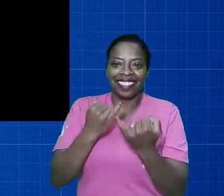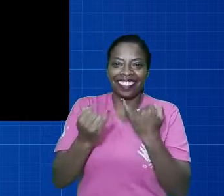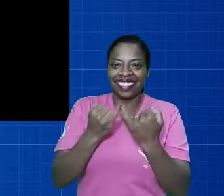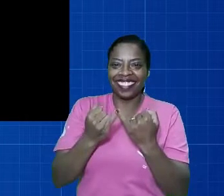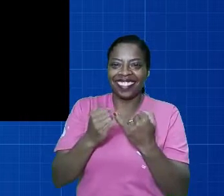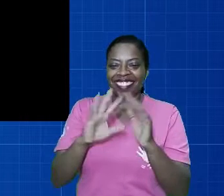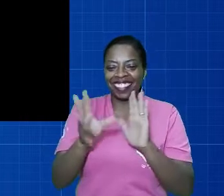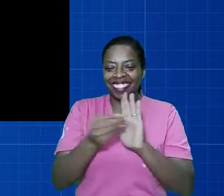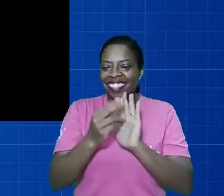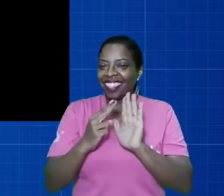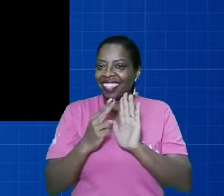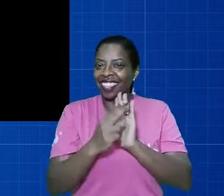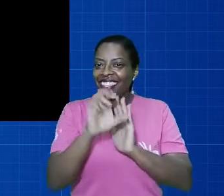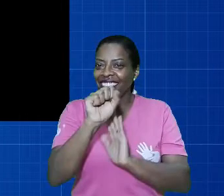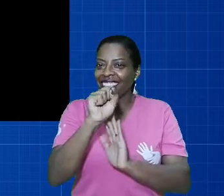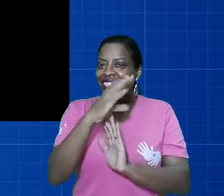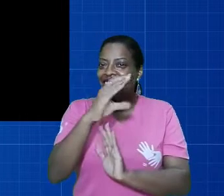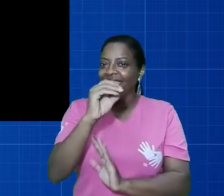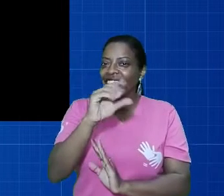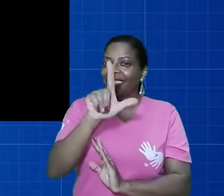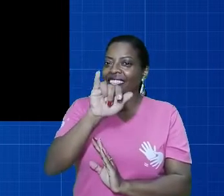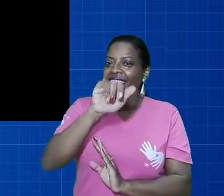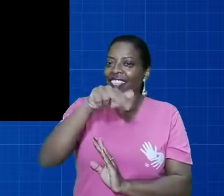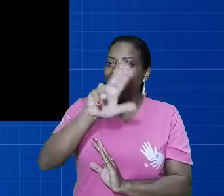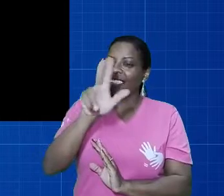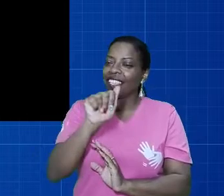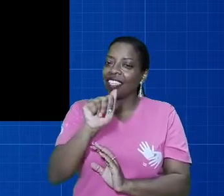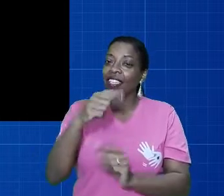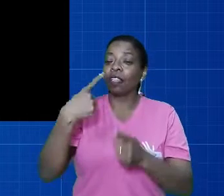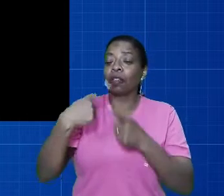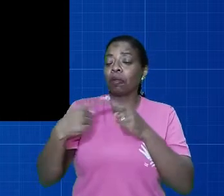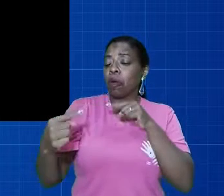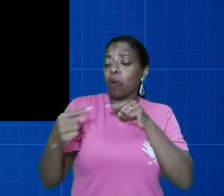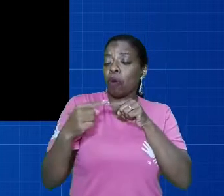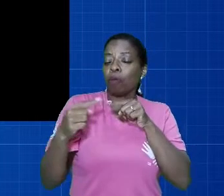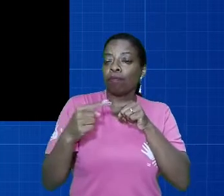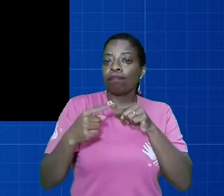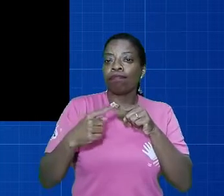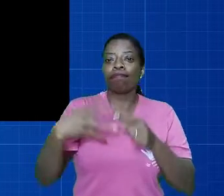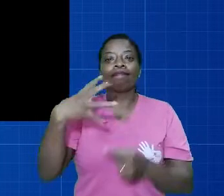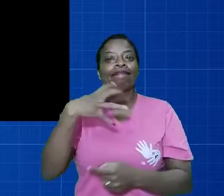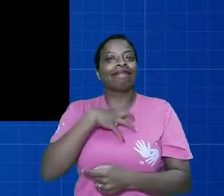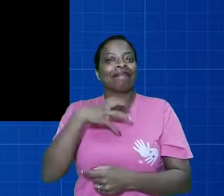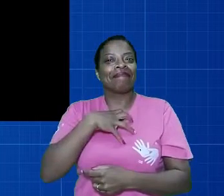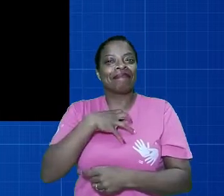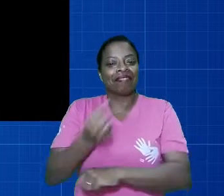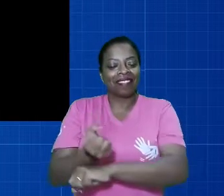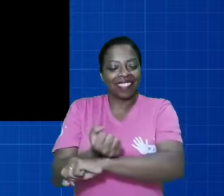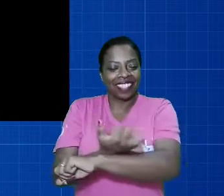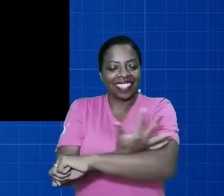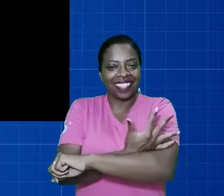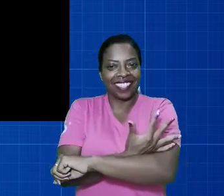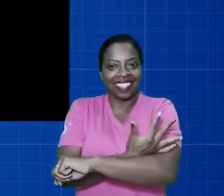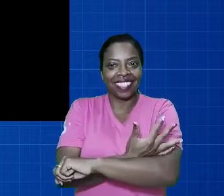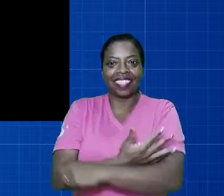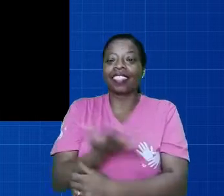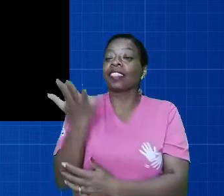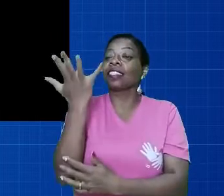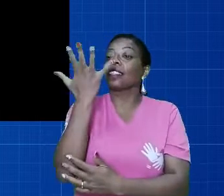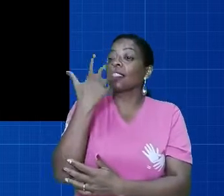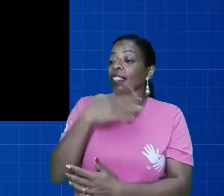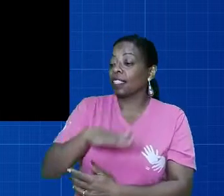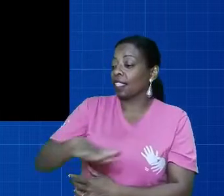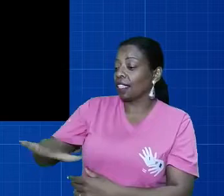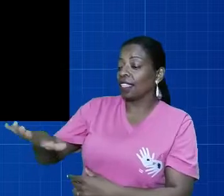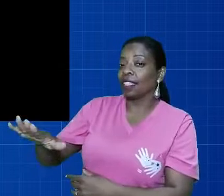da Escolinha, que foi um nome afetivo pelas crianças, né, que nomearam aquele espaço como